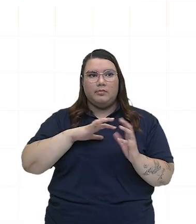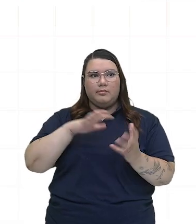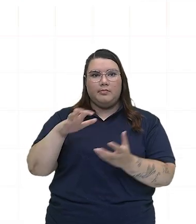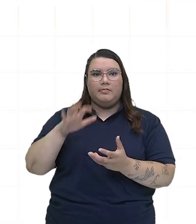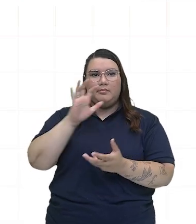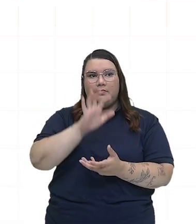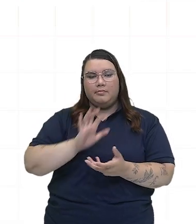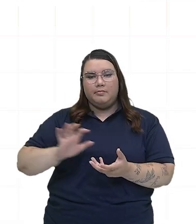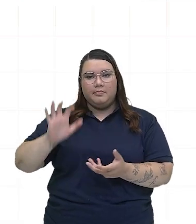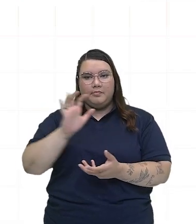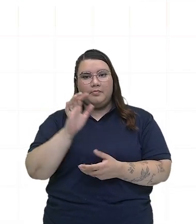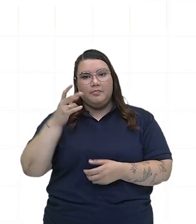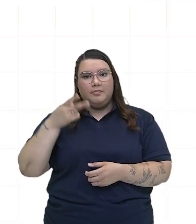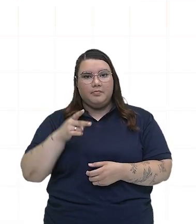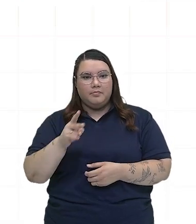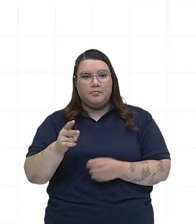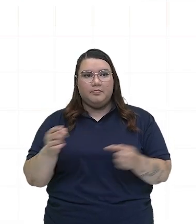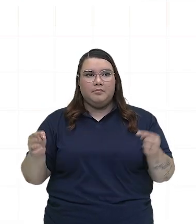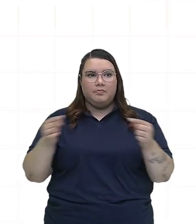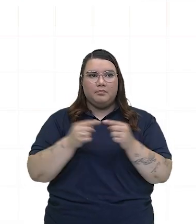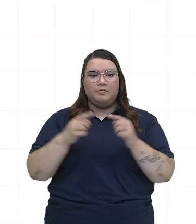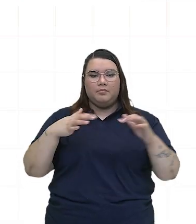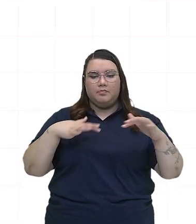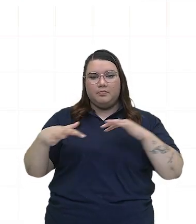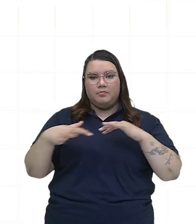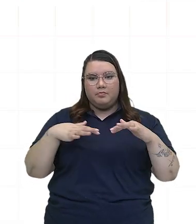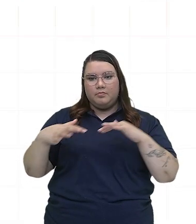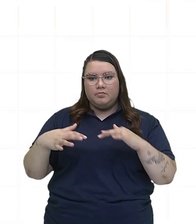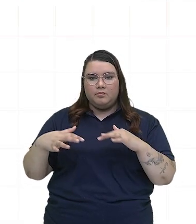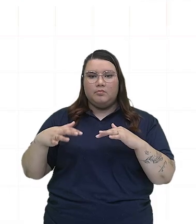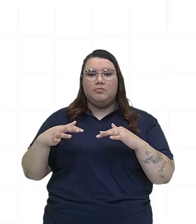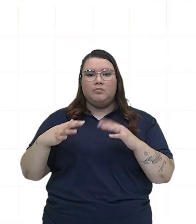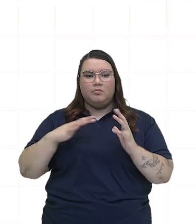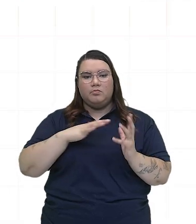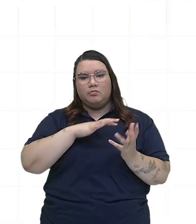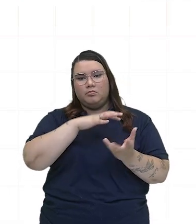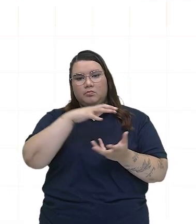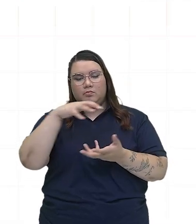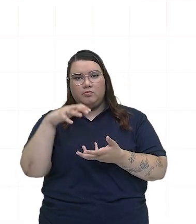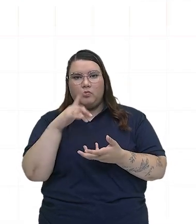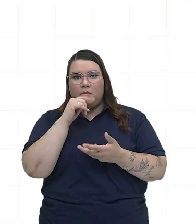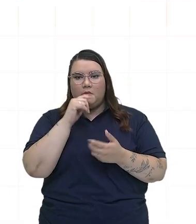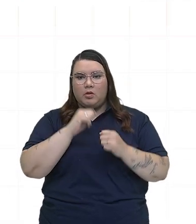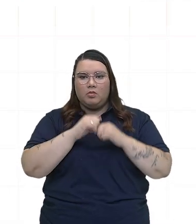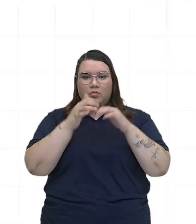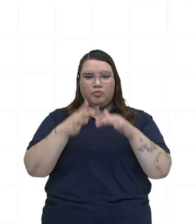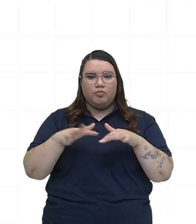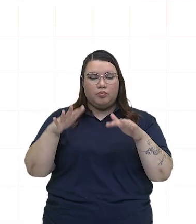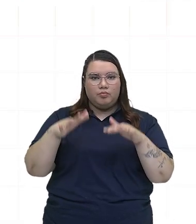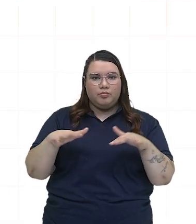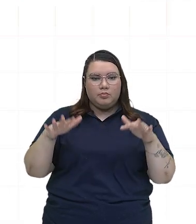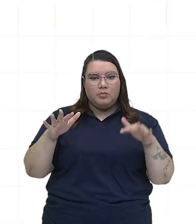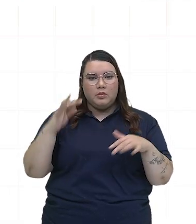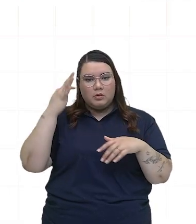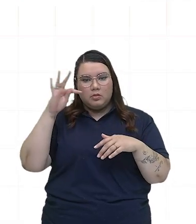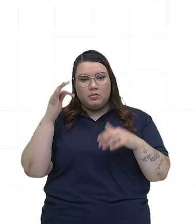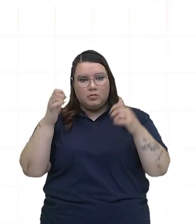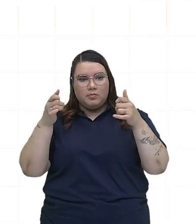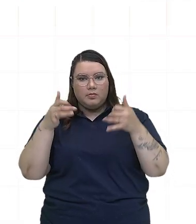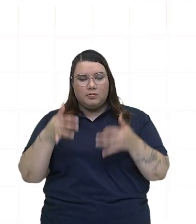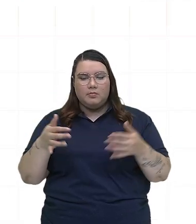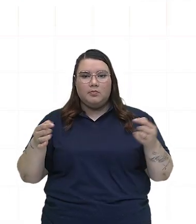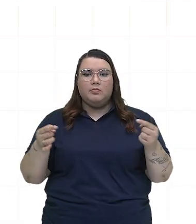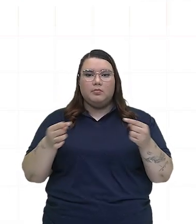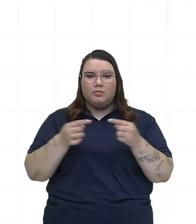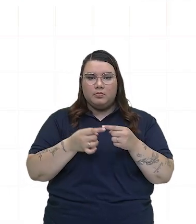ele continuou, ele estava ali se movimentando à deriva na superfície terrestre, como a teoria ela afirma que os